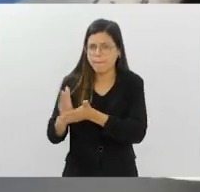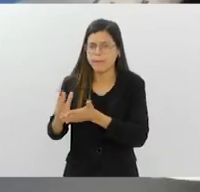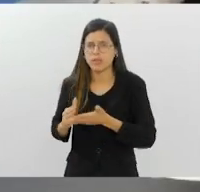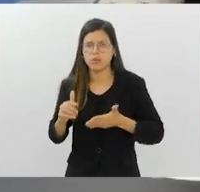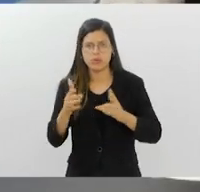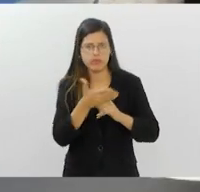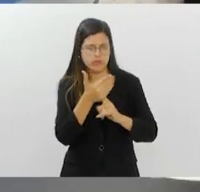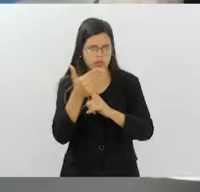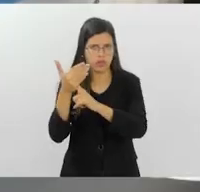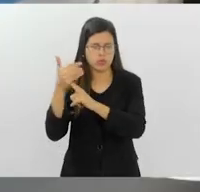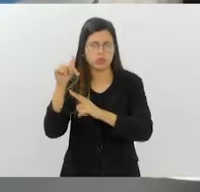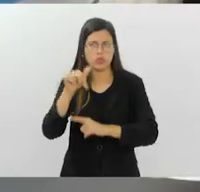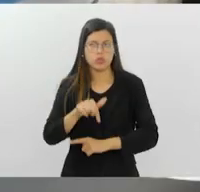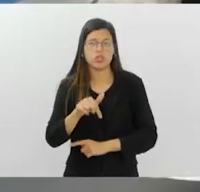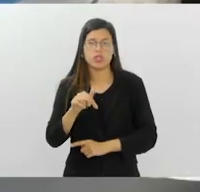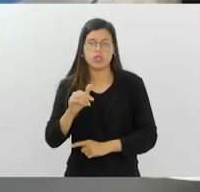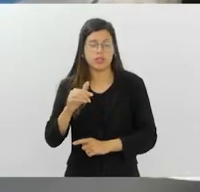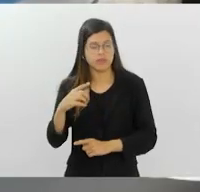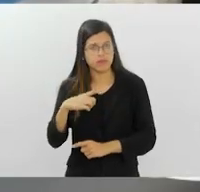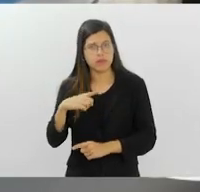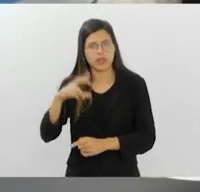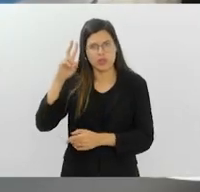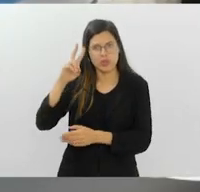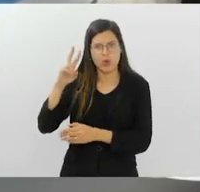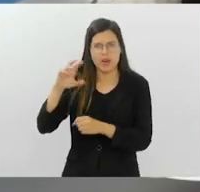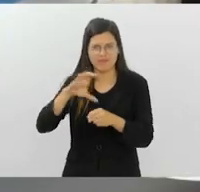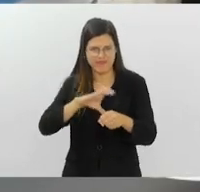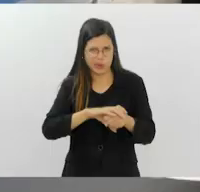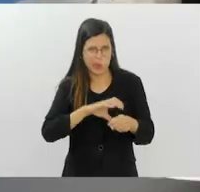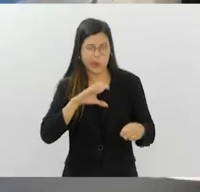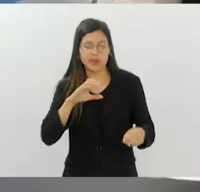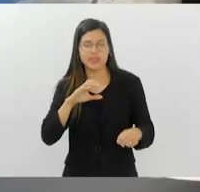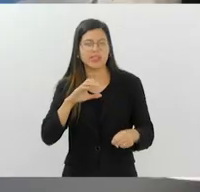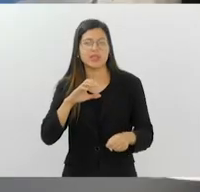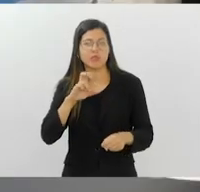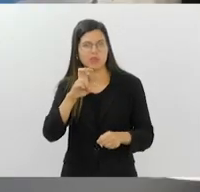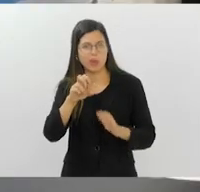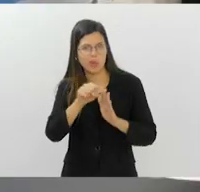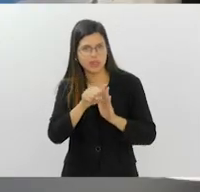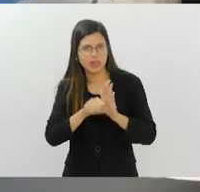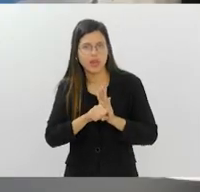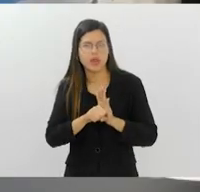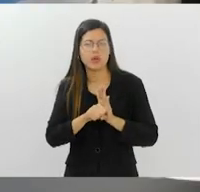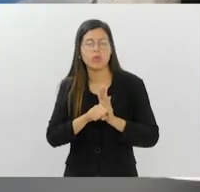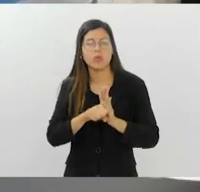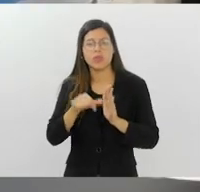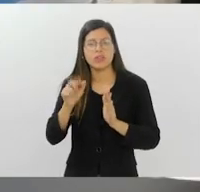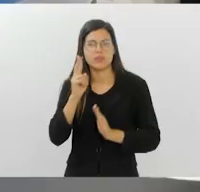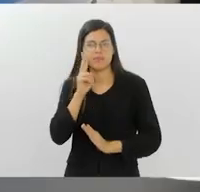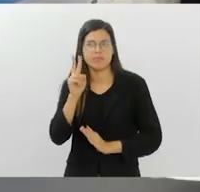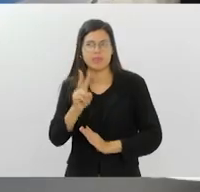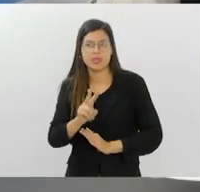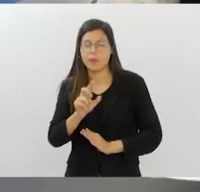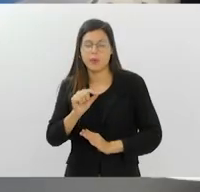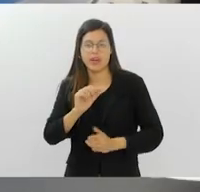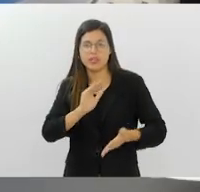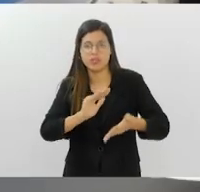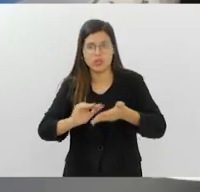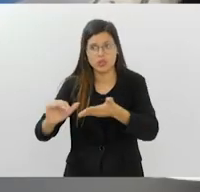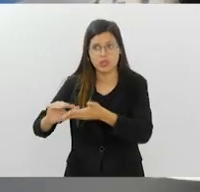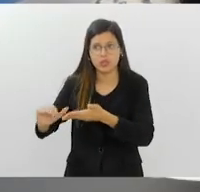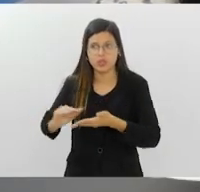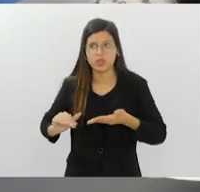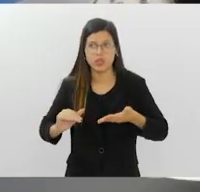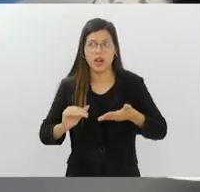história de mais de cinco séculos de colonização a gente vê mais uma vez a matéria prima sendo retirada do